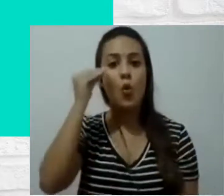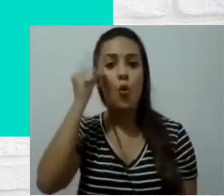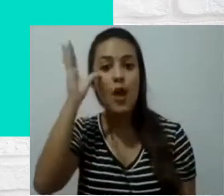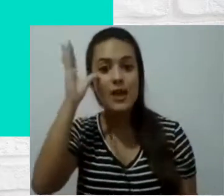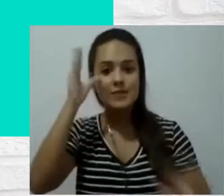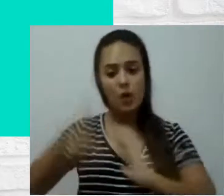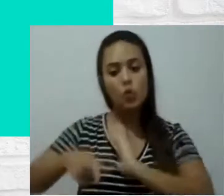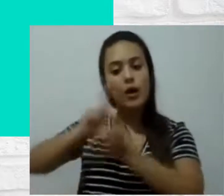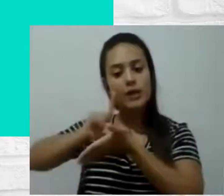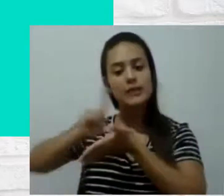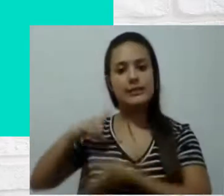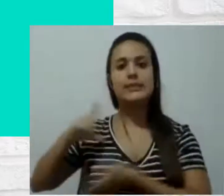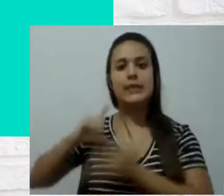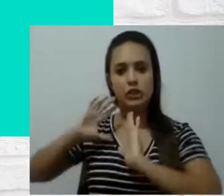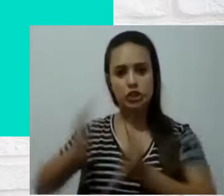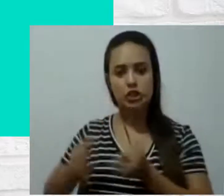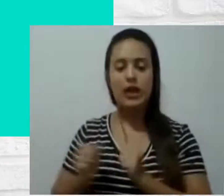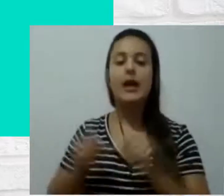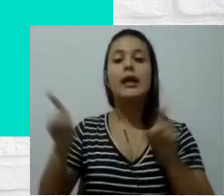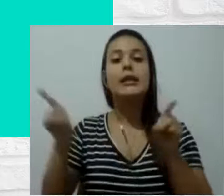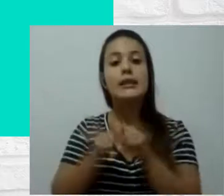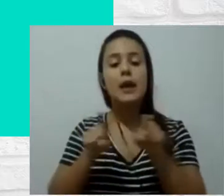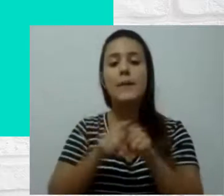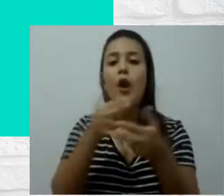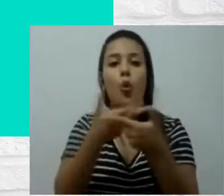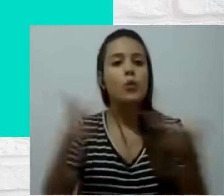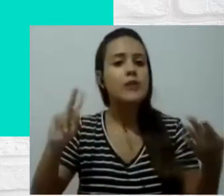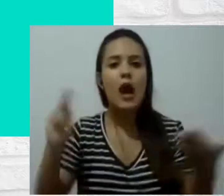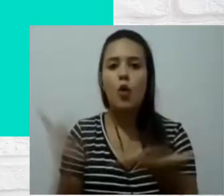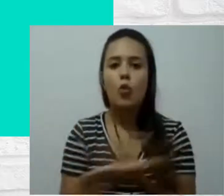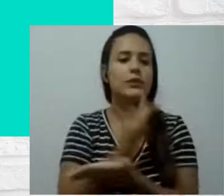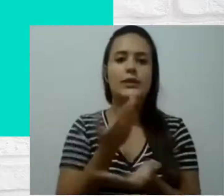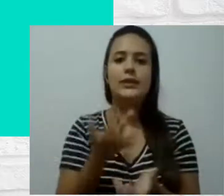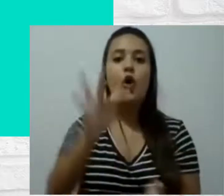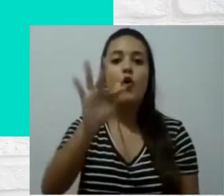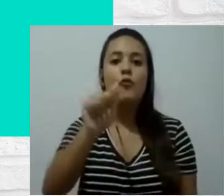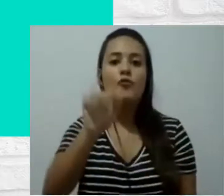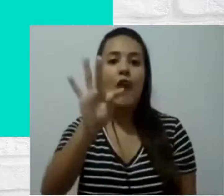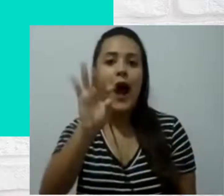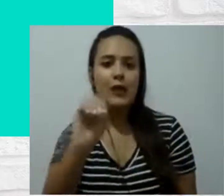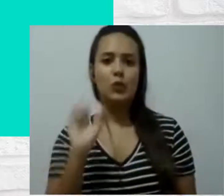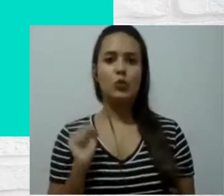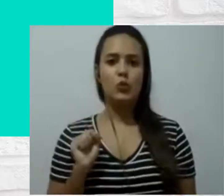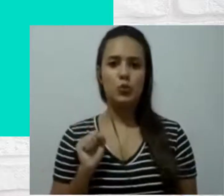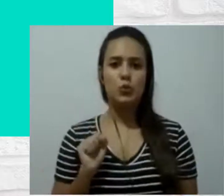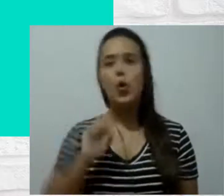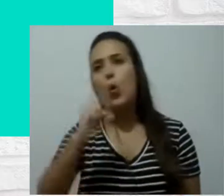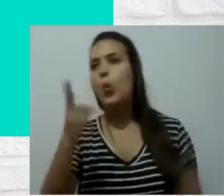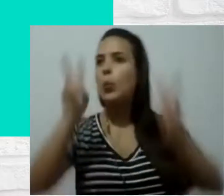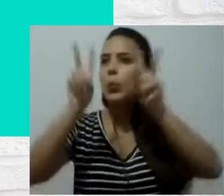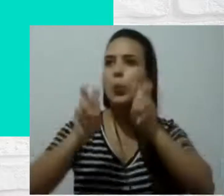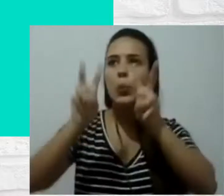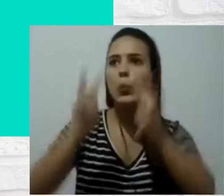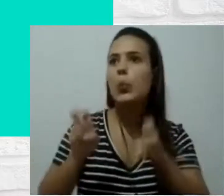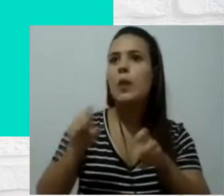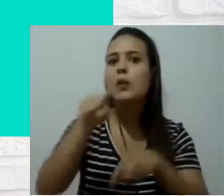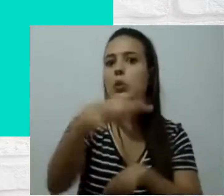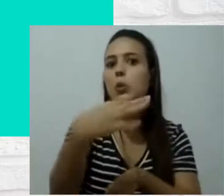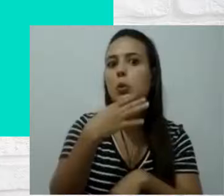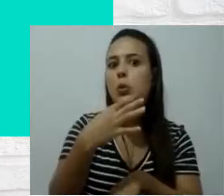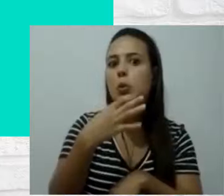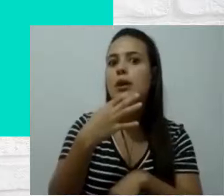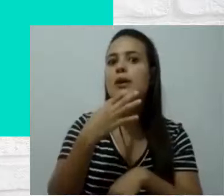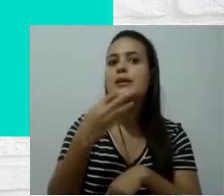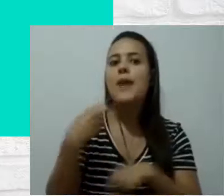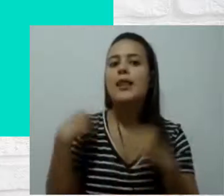seus argumentos, ou seja, você vai se utilizar dos seus conhecimentos prévios e fatos e